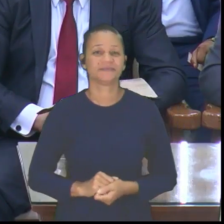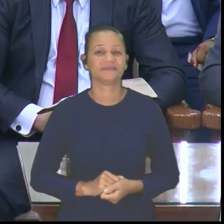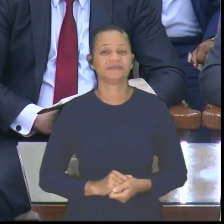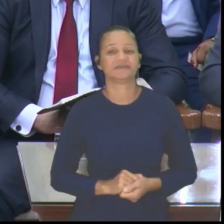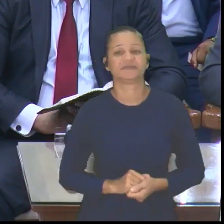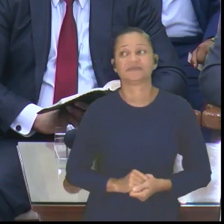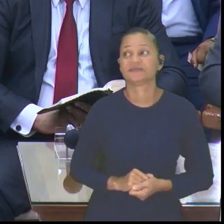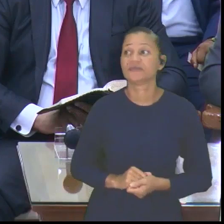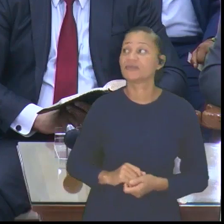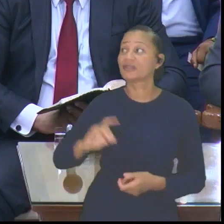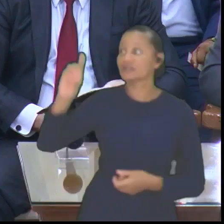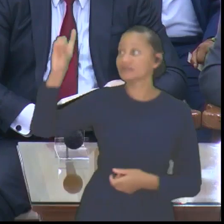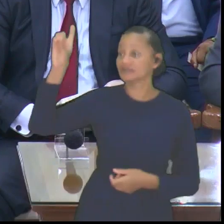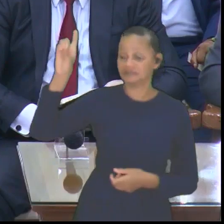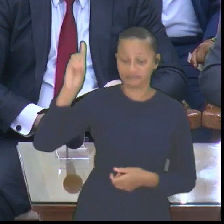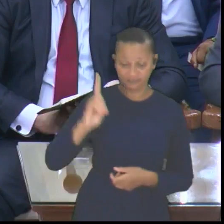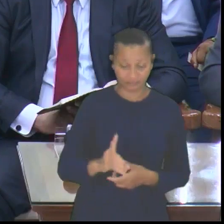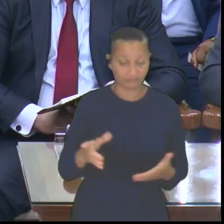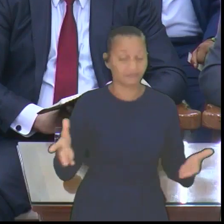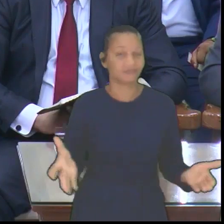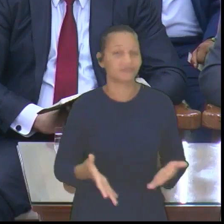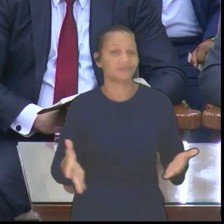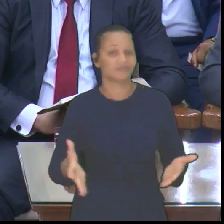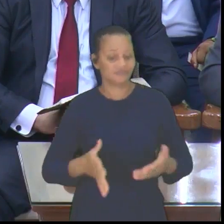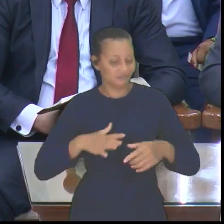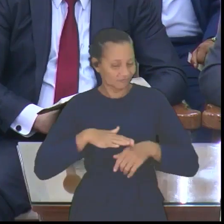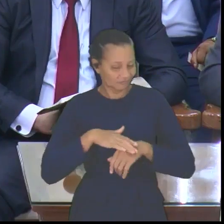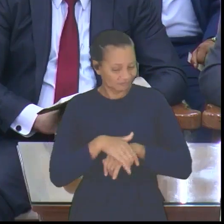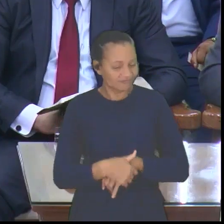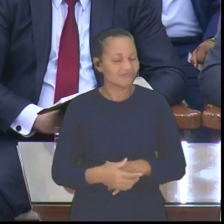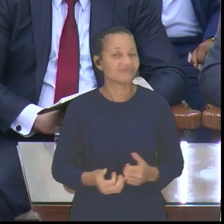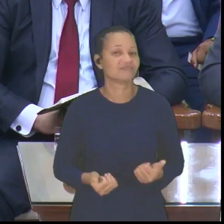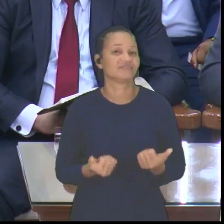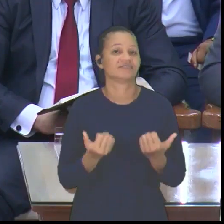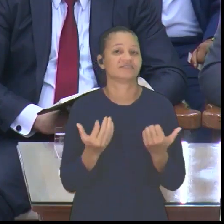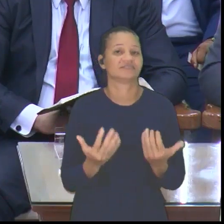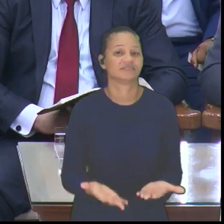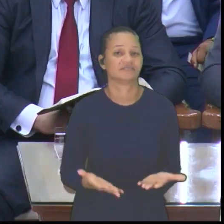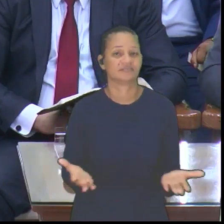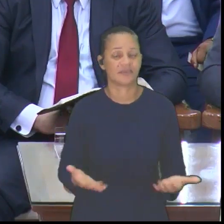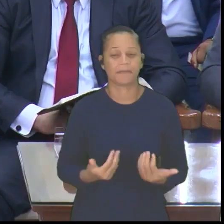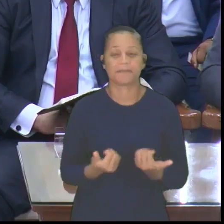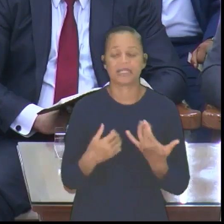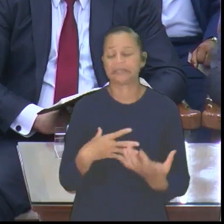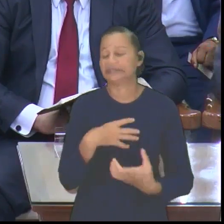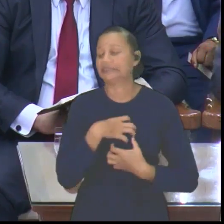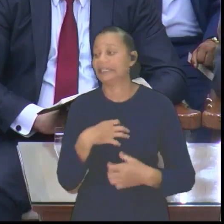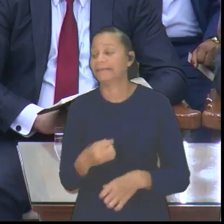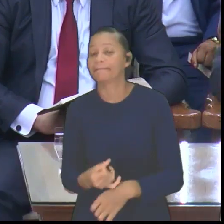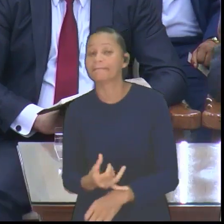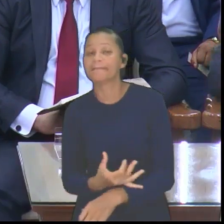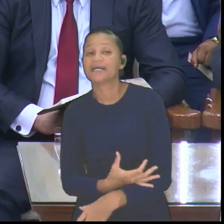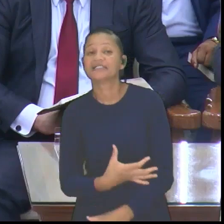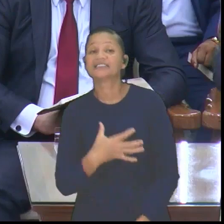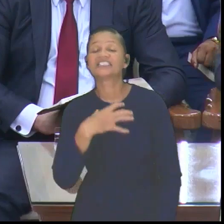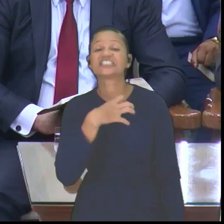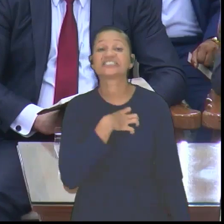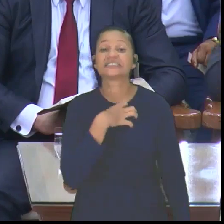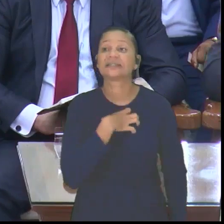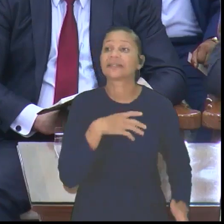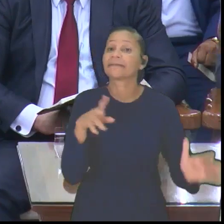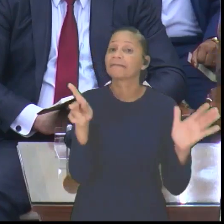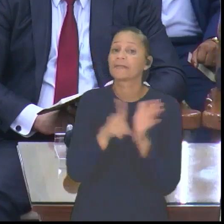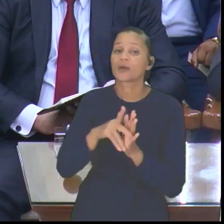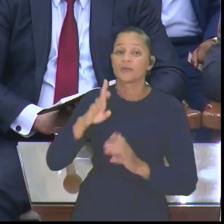A intervenção chegará esta noite. Eu não estou dizendo isso para lhe emocionar, estou dizendo o que estou sentindo de